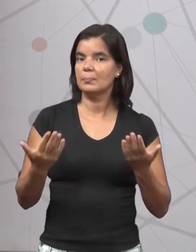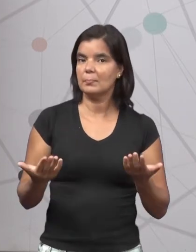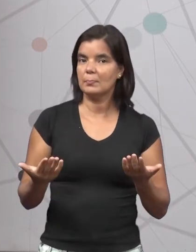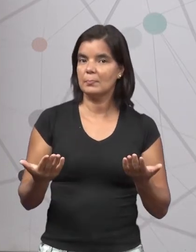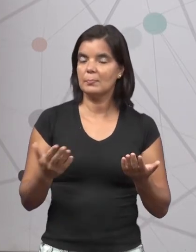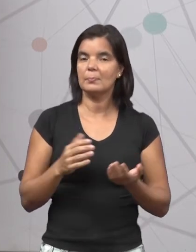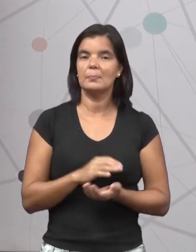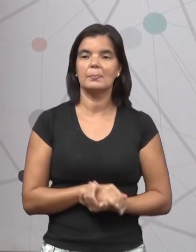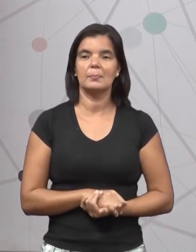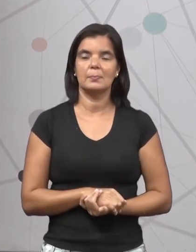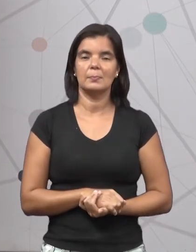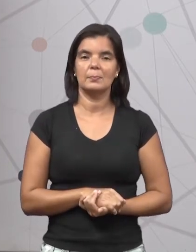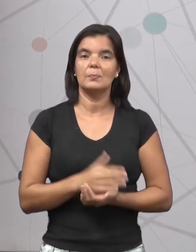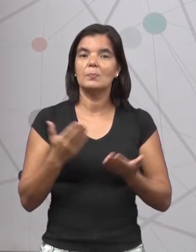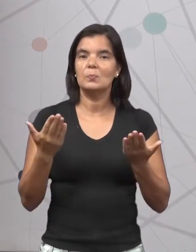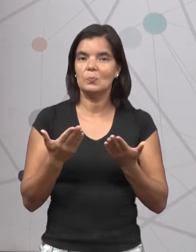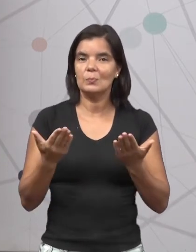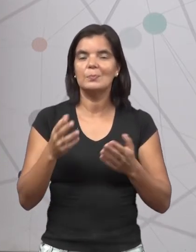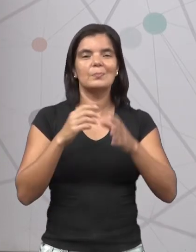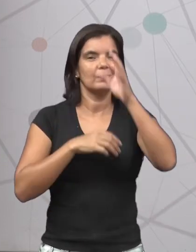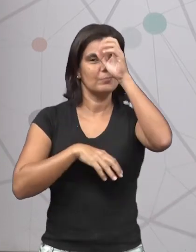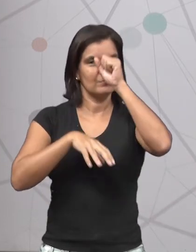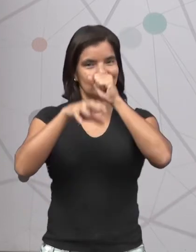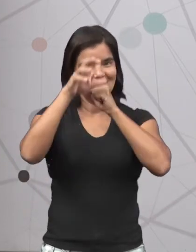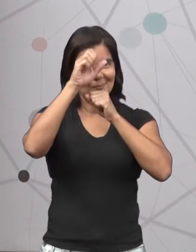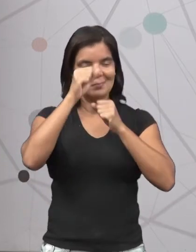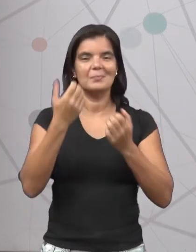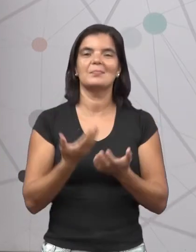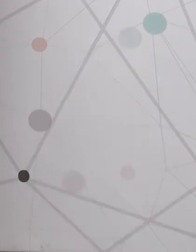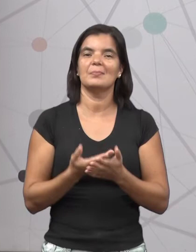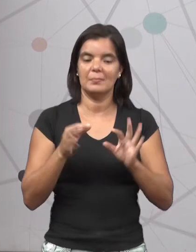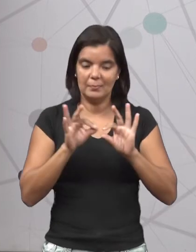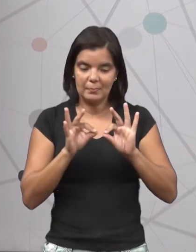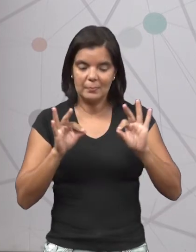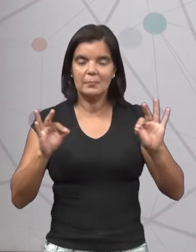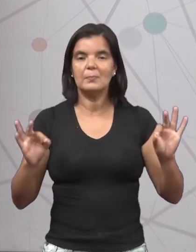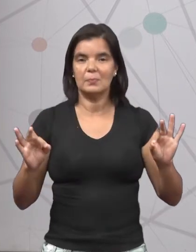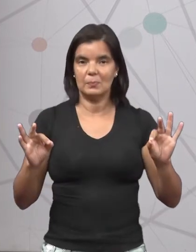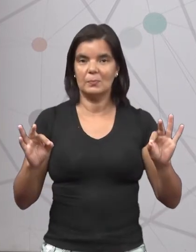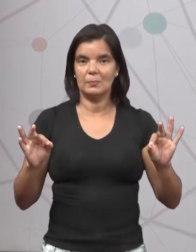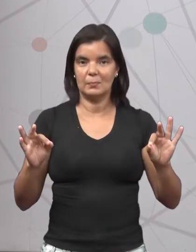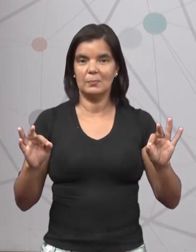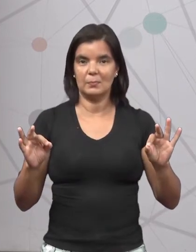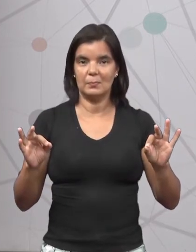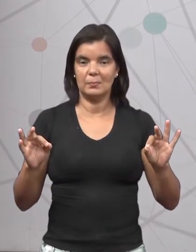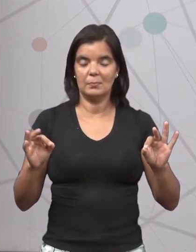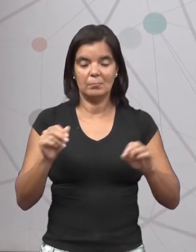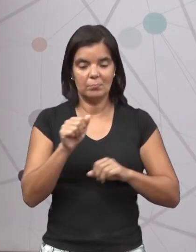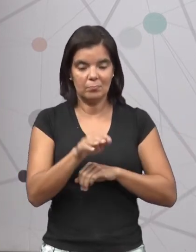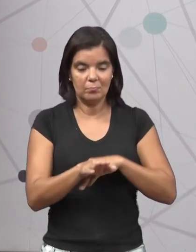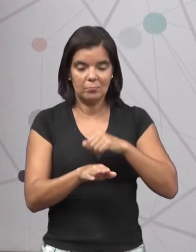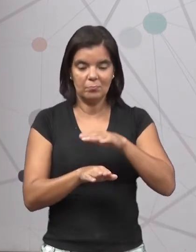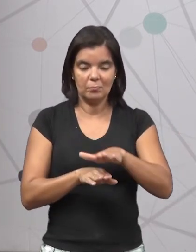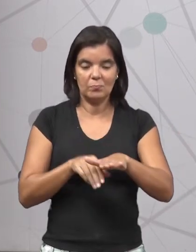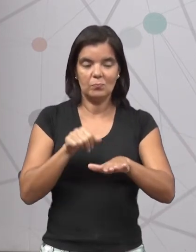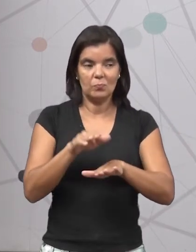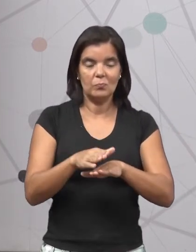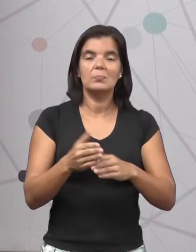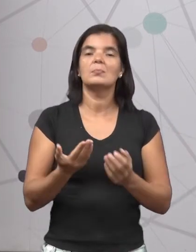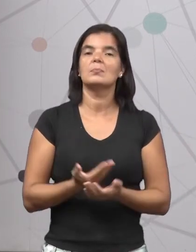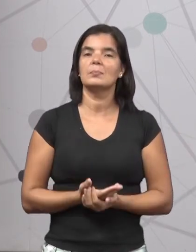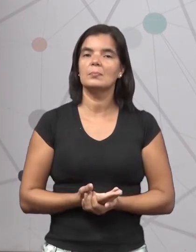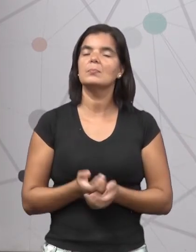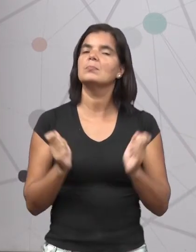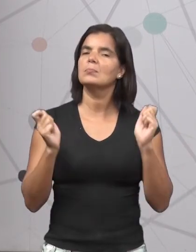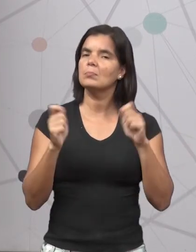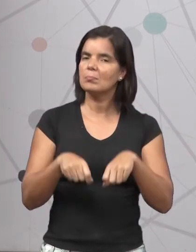Então, crianças, hoje aprendemos a medir pela medida de passos e